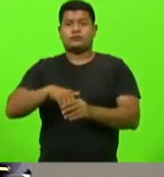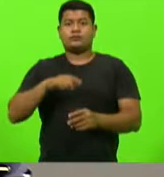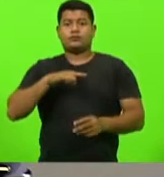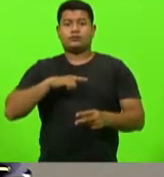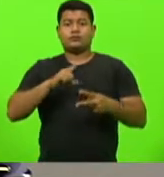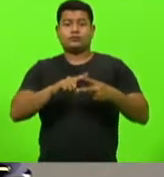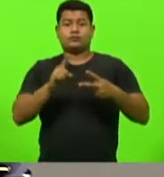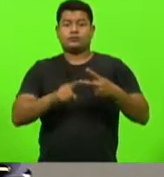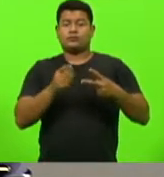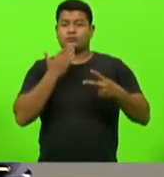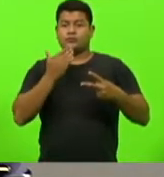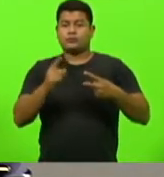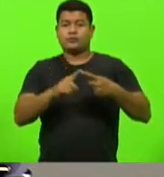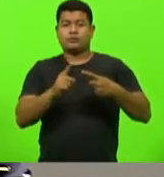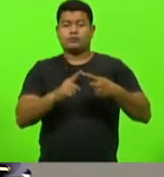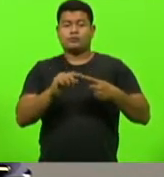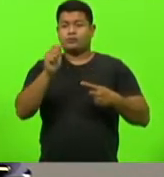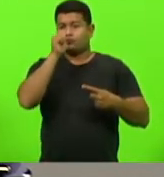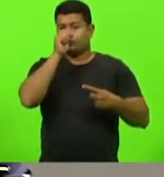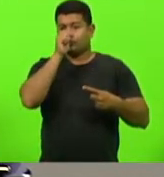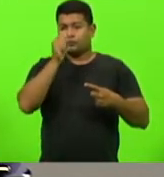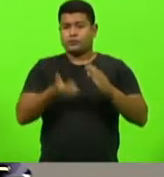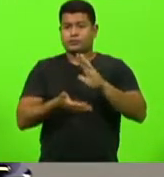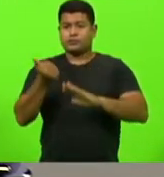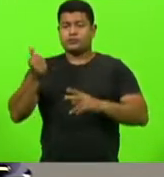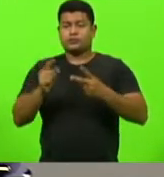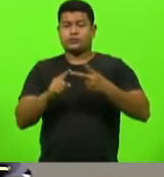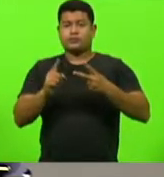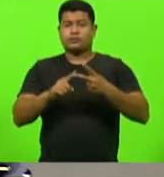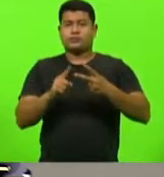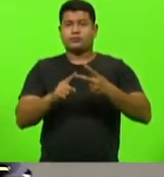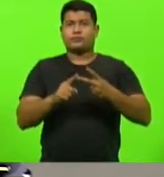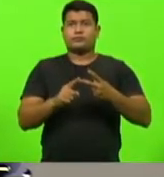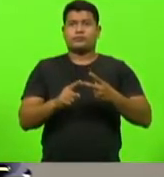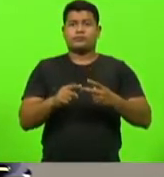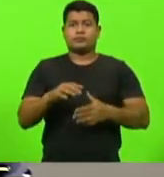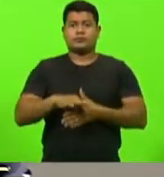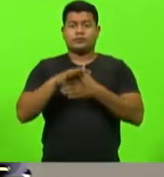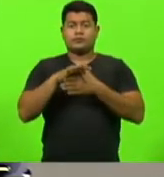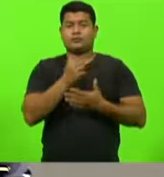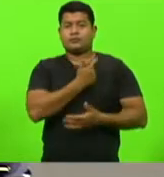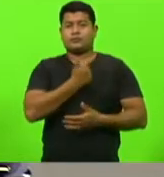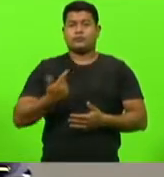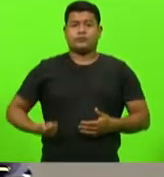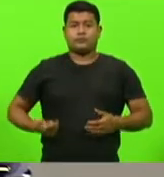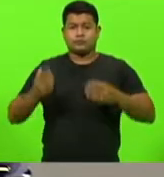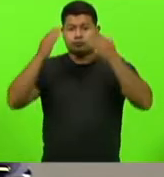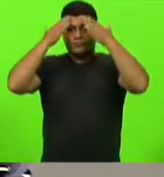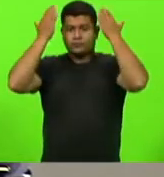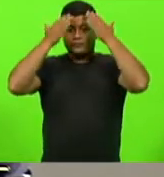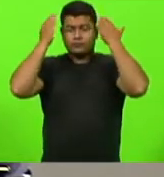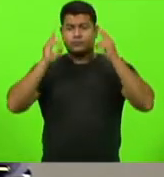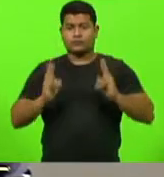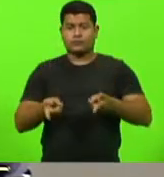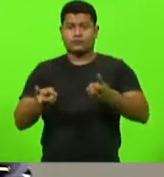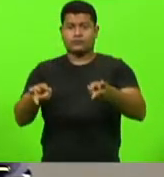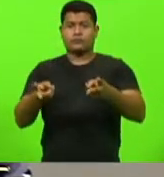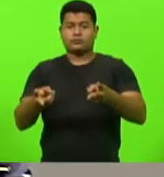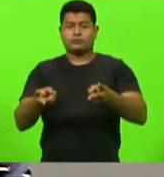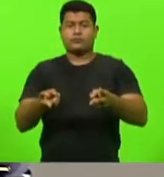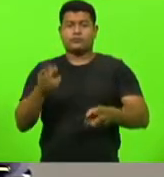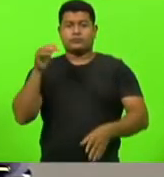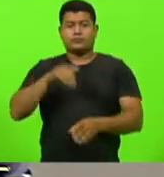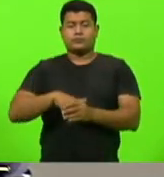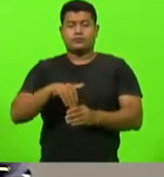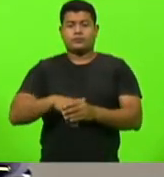uma do deputado João Amin para retirada e uma do líder do governo, deputado José Milton Schaefer, pela votação no dia de